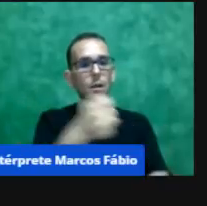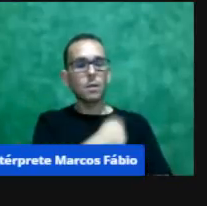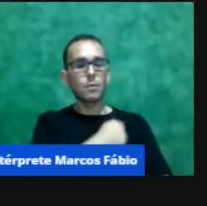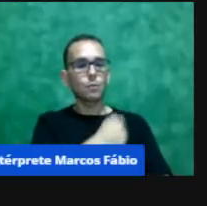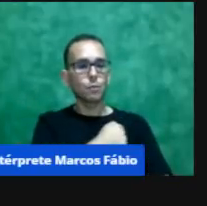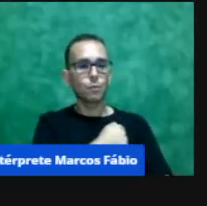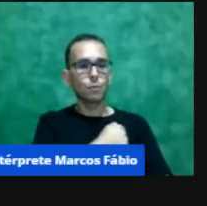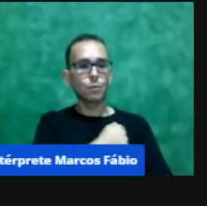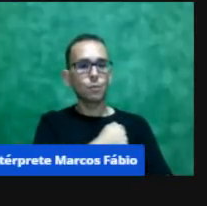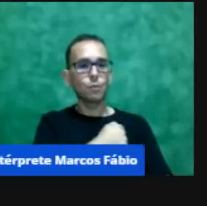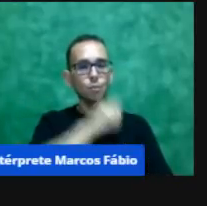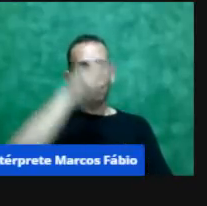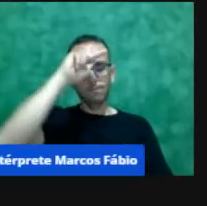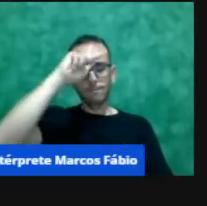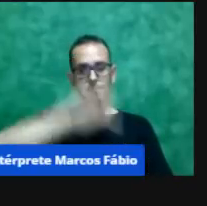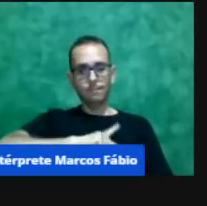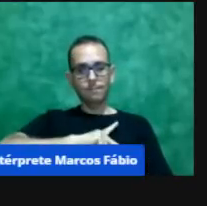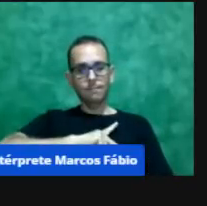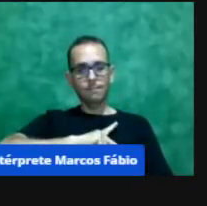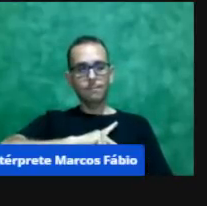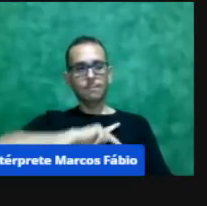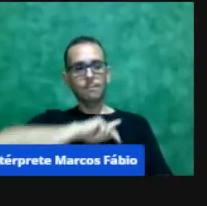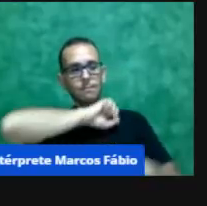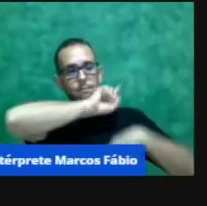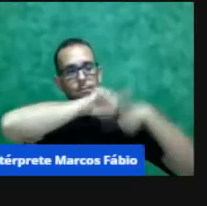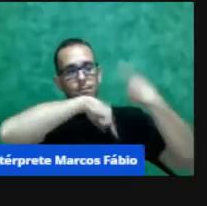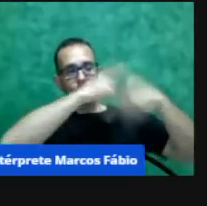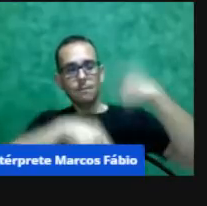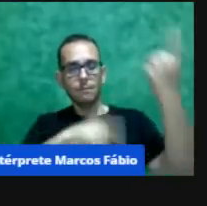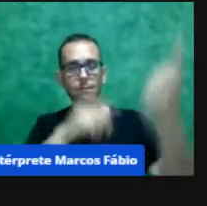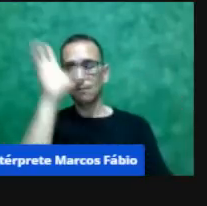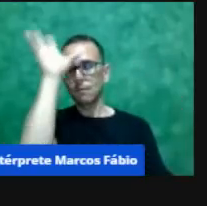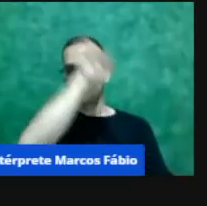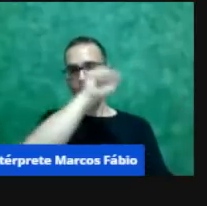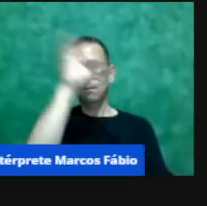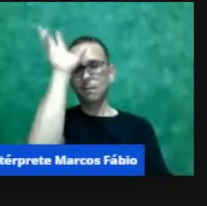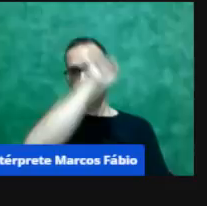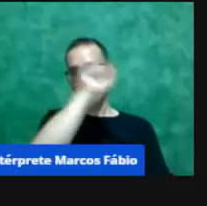como protagonista de seu processo de ensino-aprendizagem.